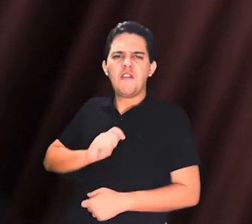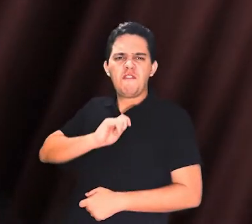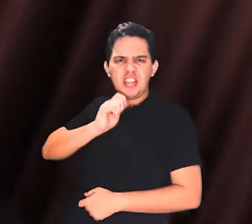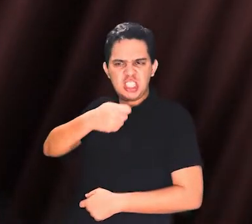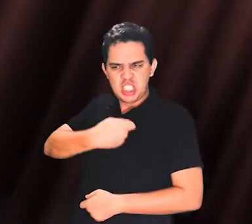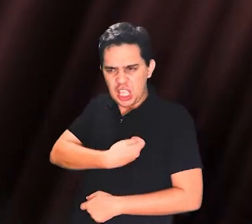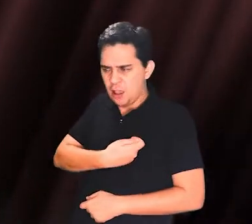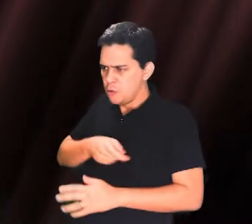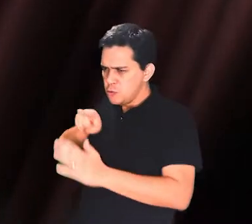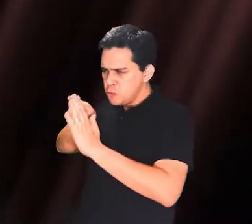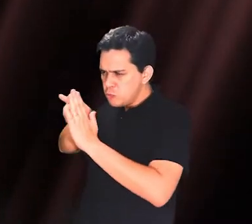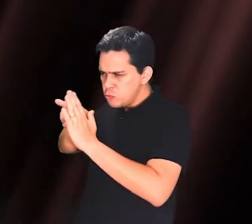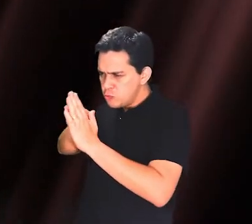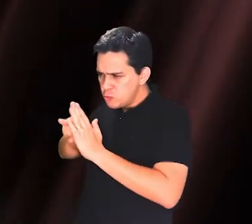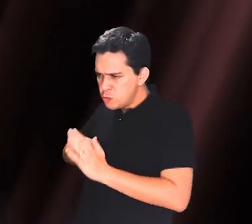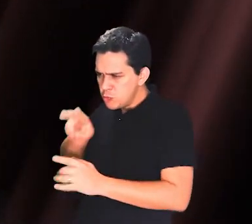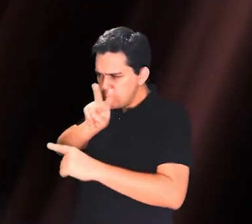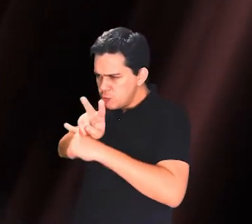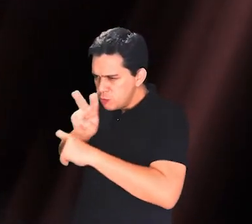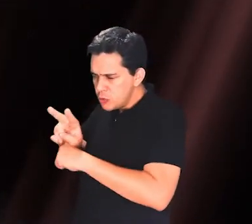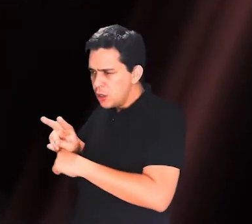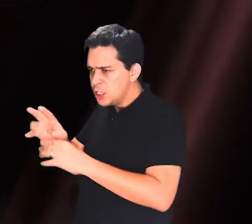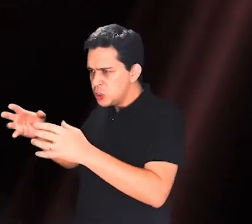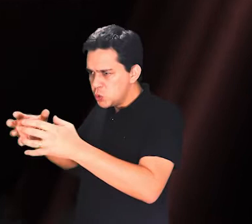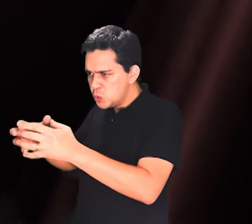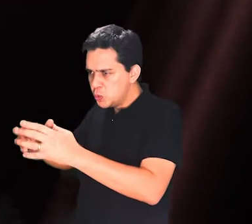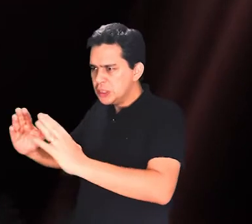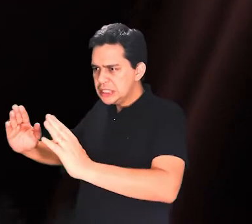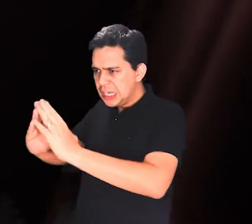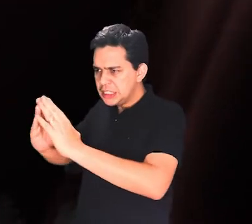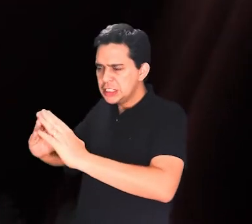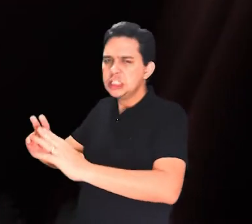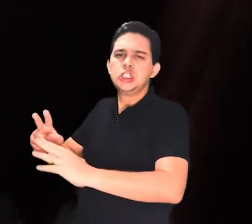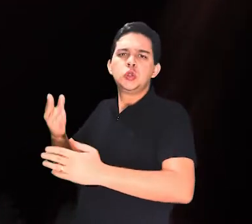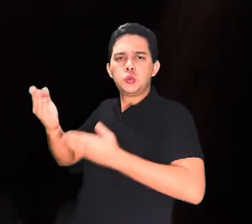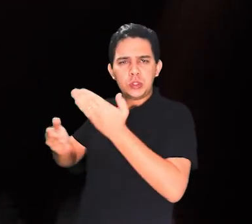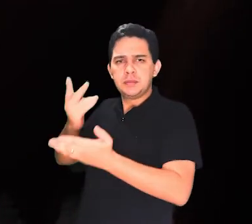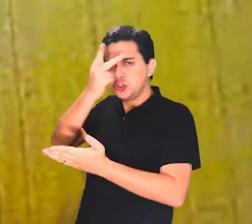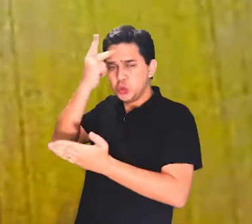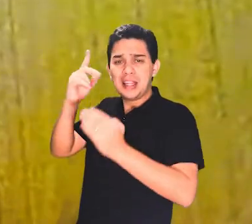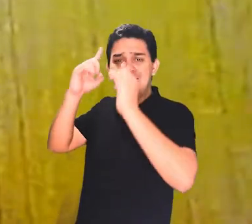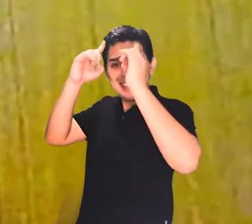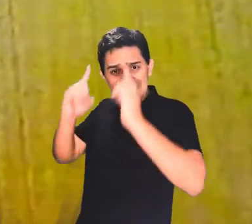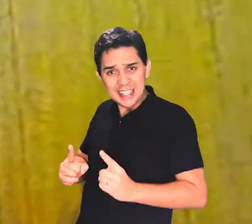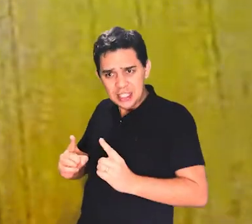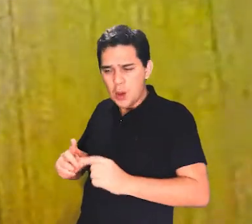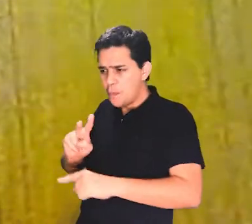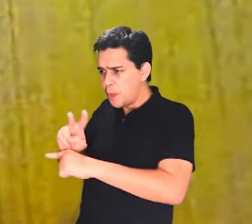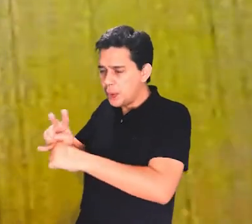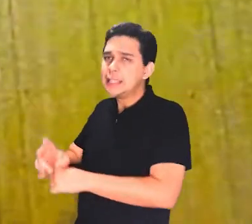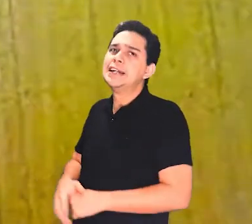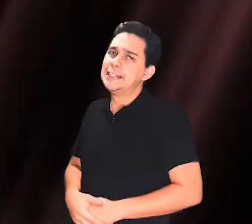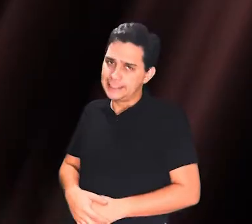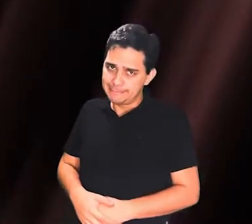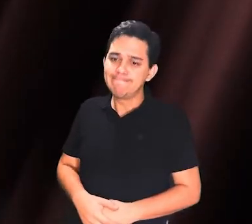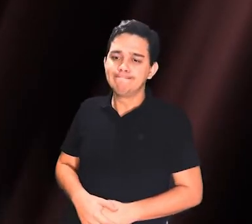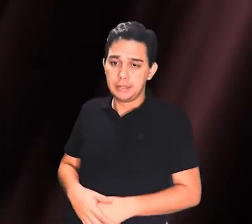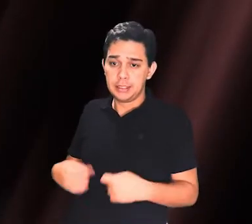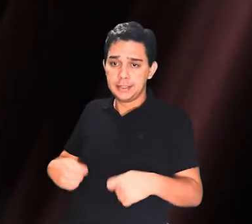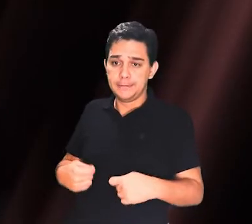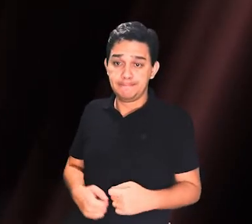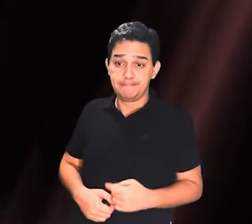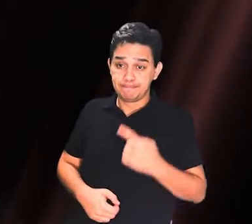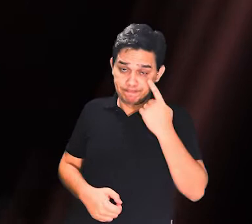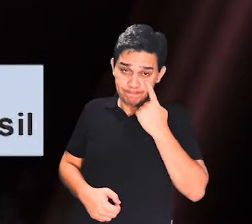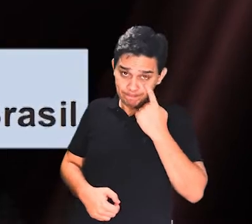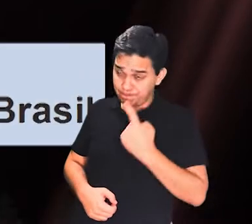de pessoa com deficiência, justamente pela sua invisibilidade, né? E tem um relatório do Human Rights Watch, que